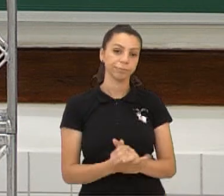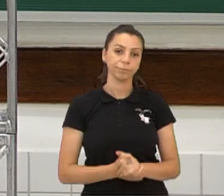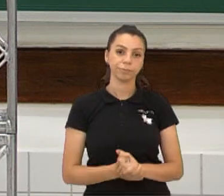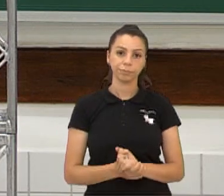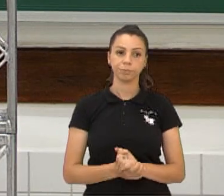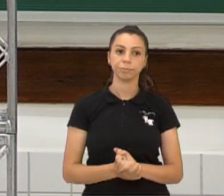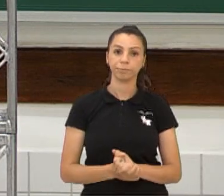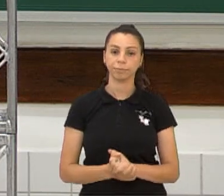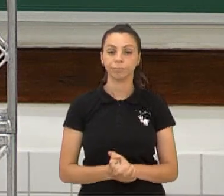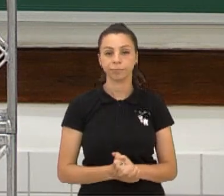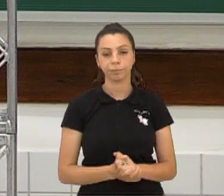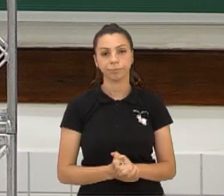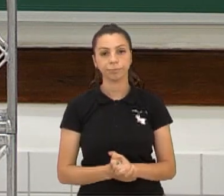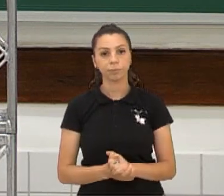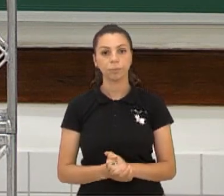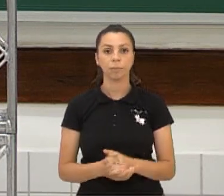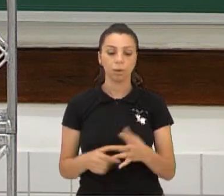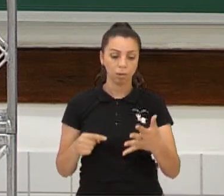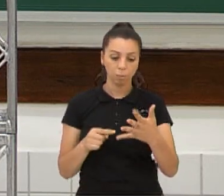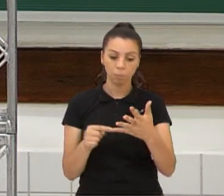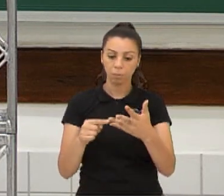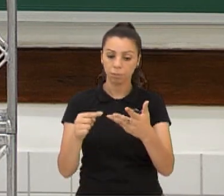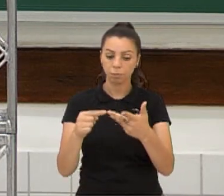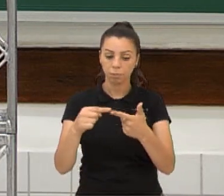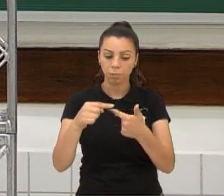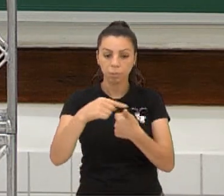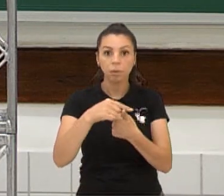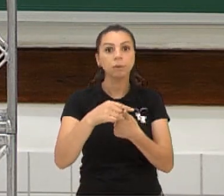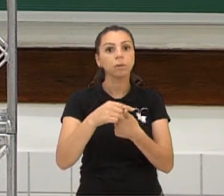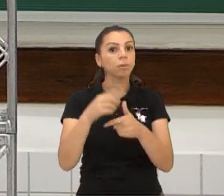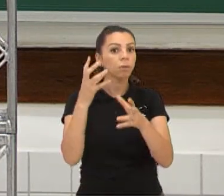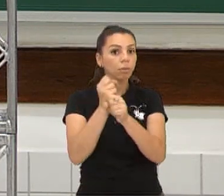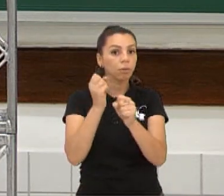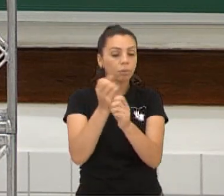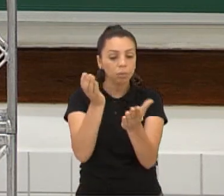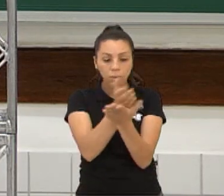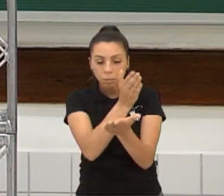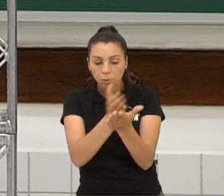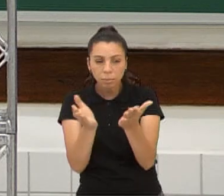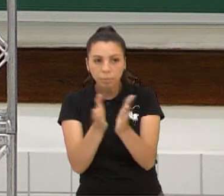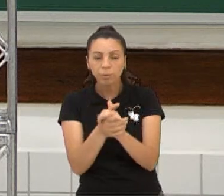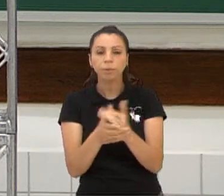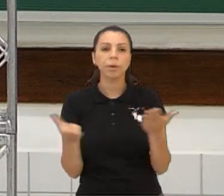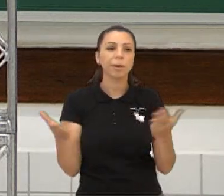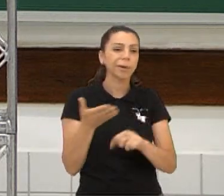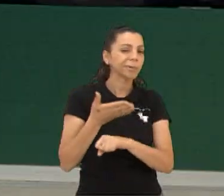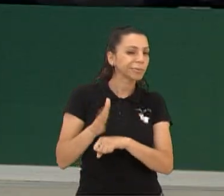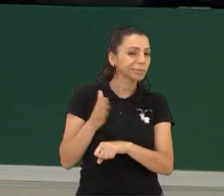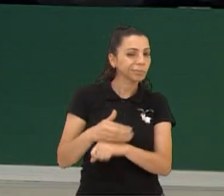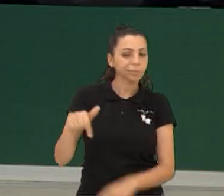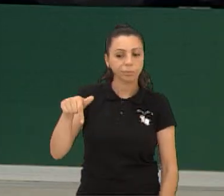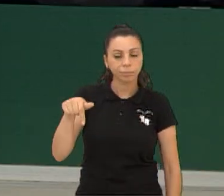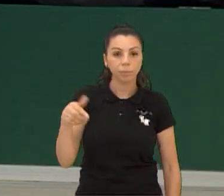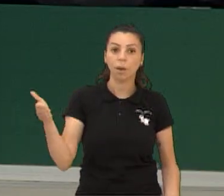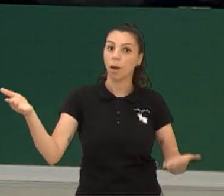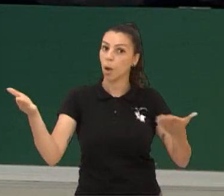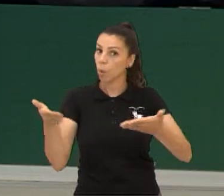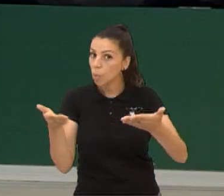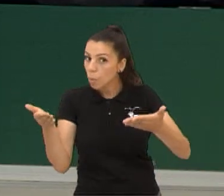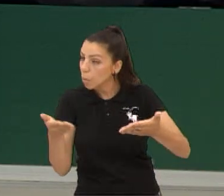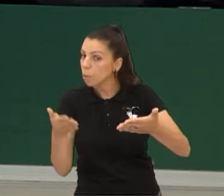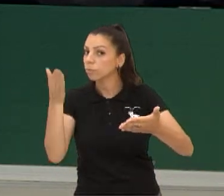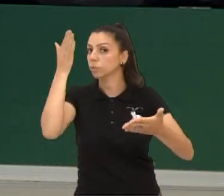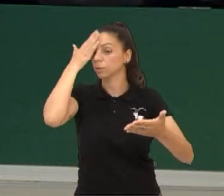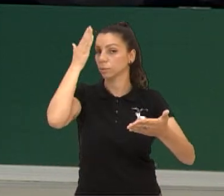Certo? Então, a gente fez 5 cálculos separados. O que vem aqui no Praticando 7? Agora é que eu quero ver se